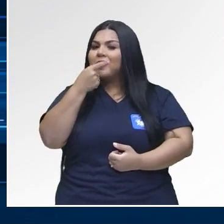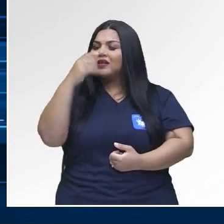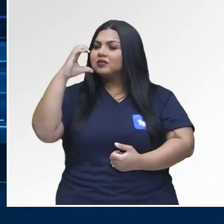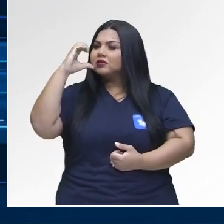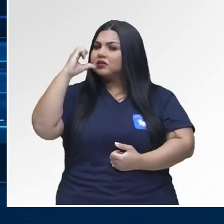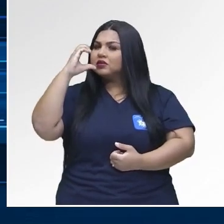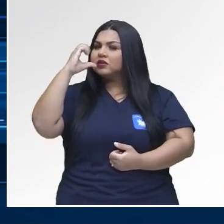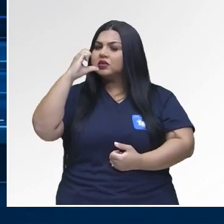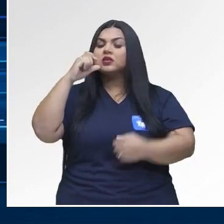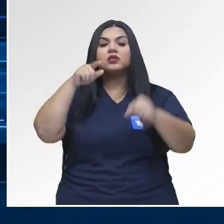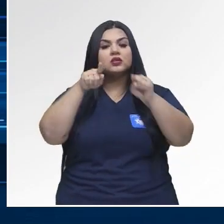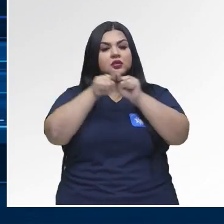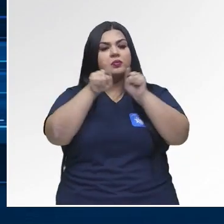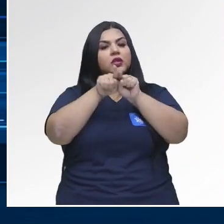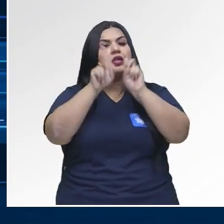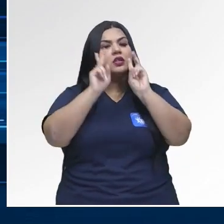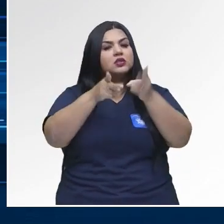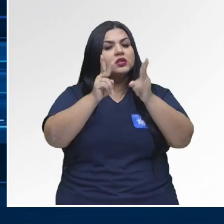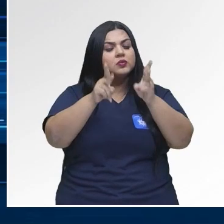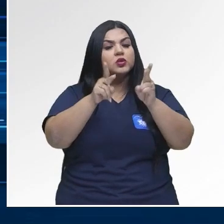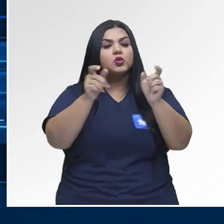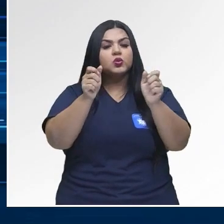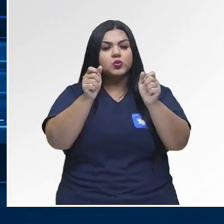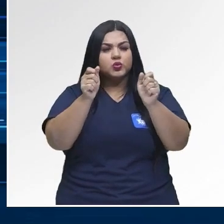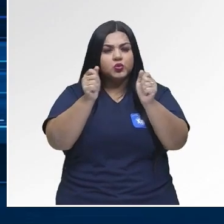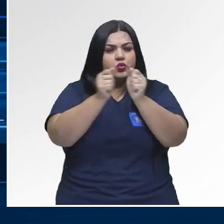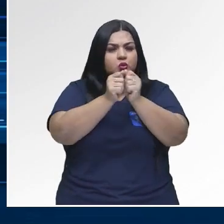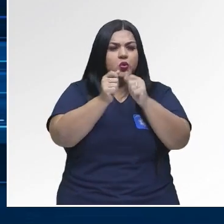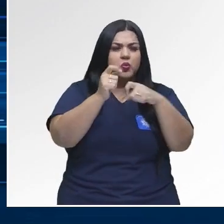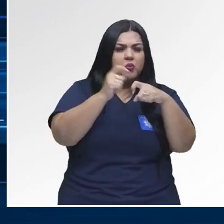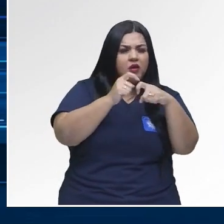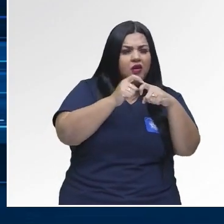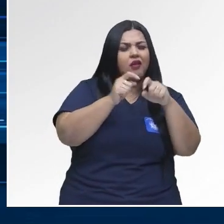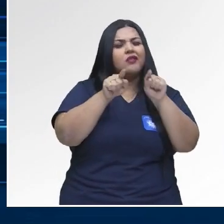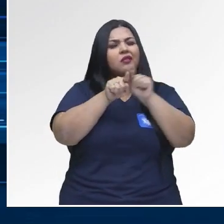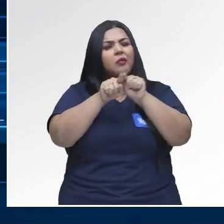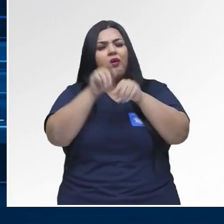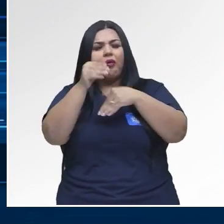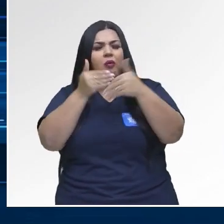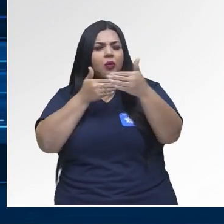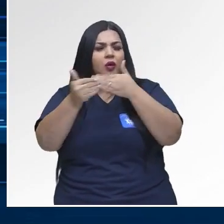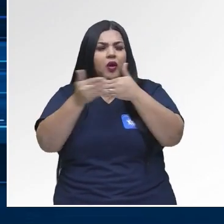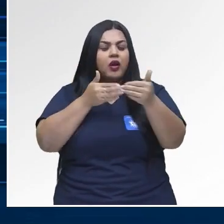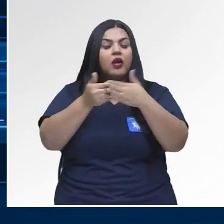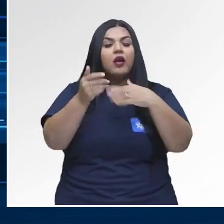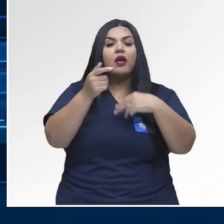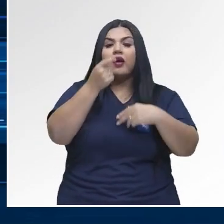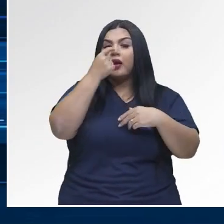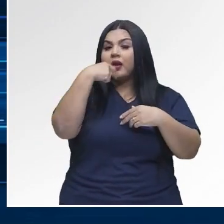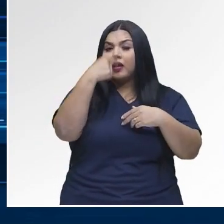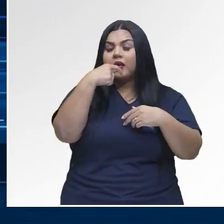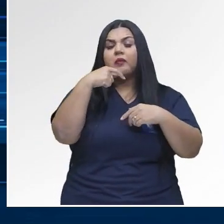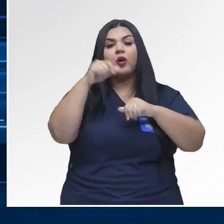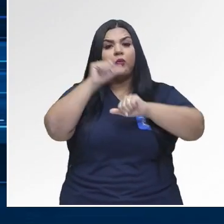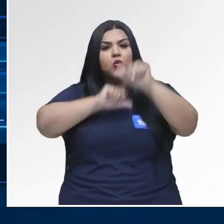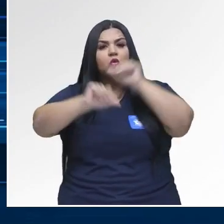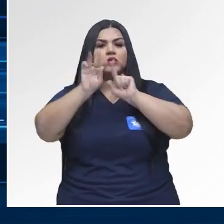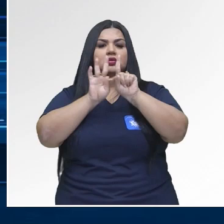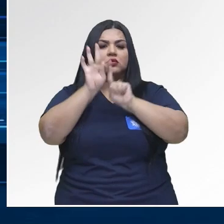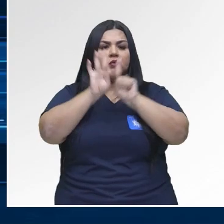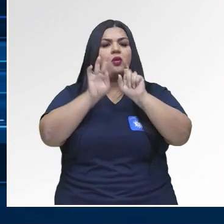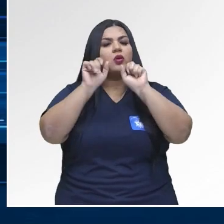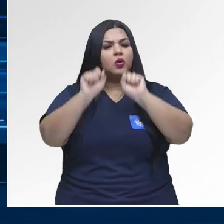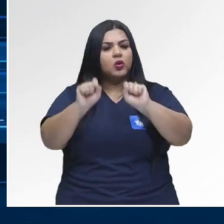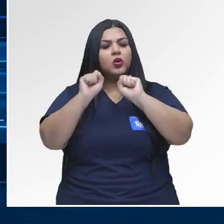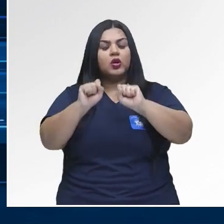E aí ela também sempre tem que ser acompanhada, porque qualquer gripe, qualquer mudança de temperatura a pessoa pode vir